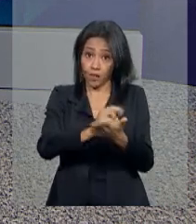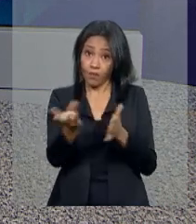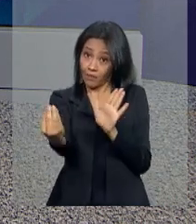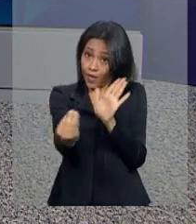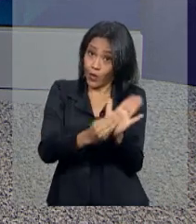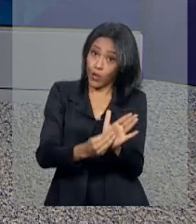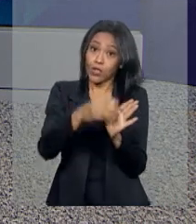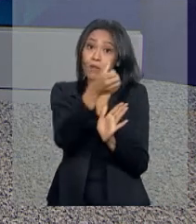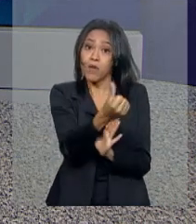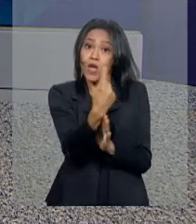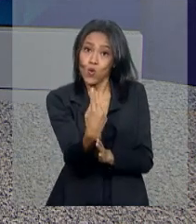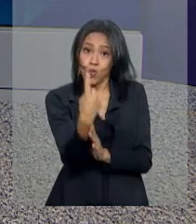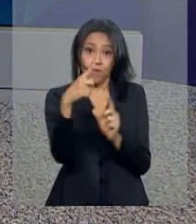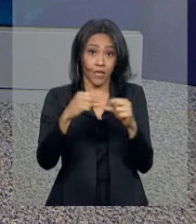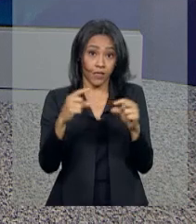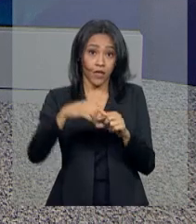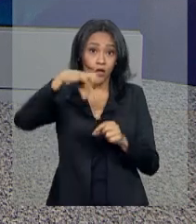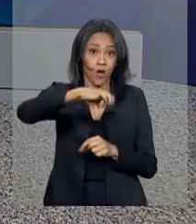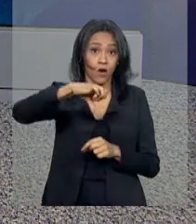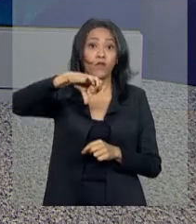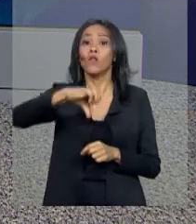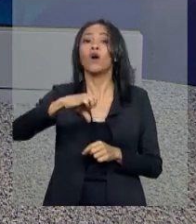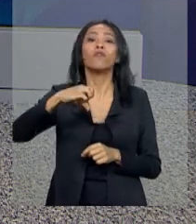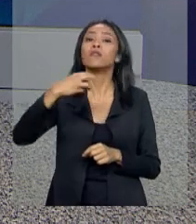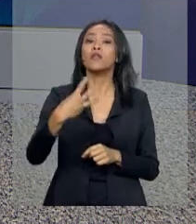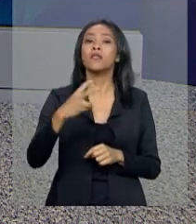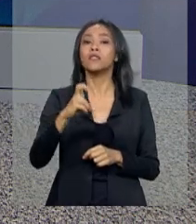aí, 61 Brasília